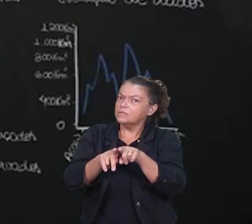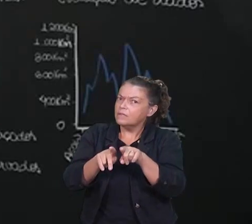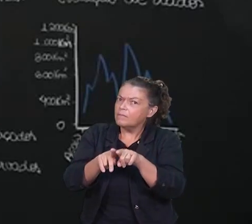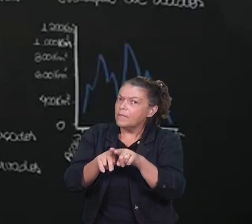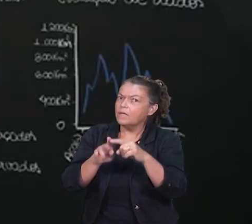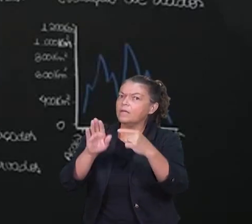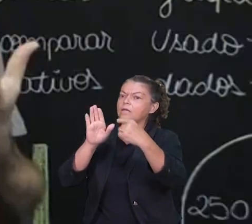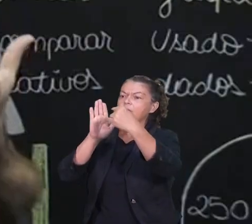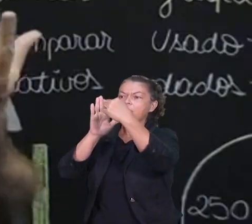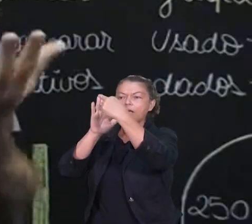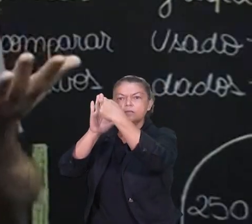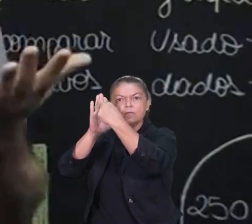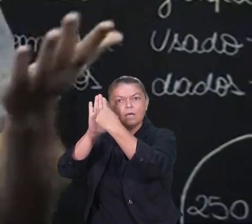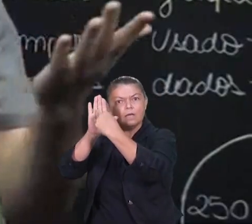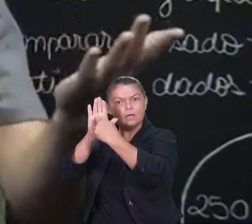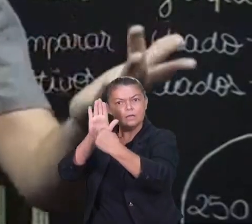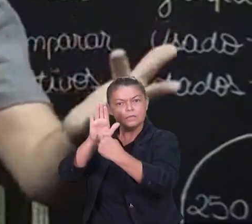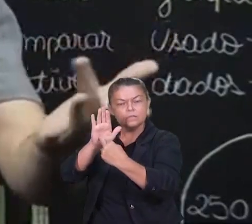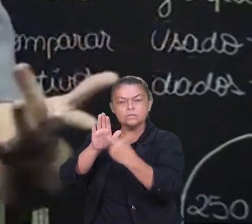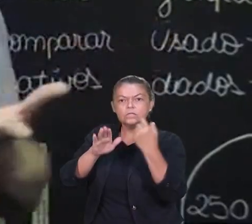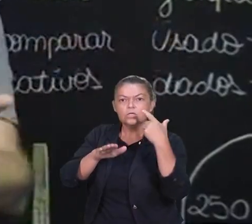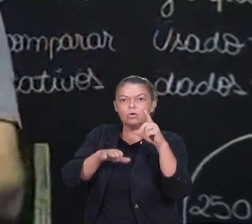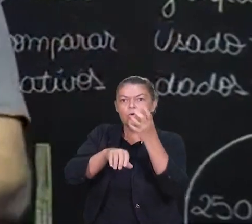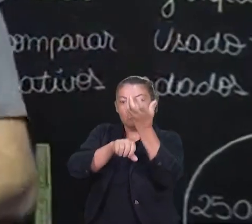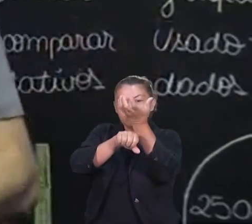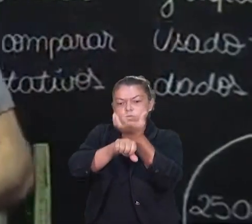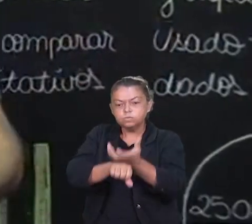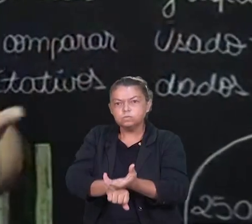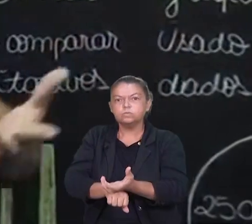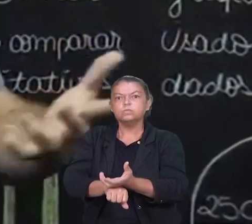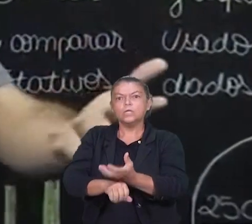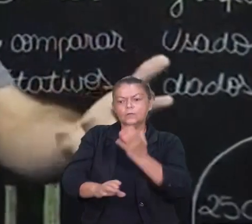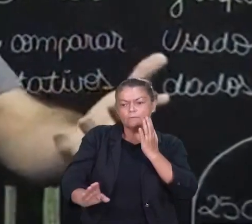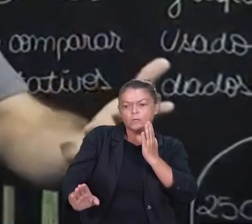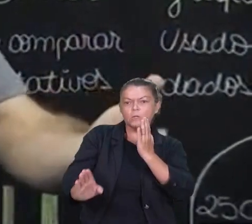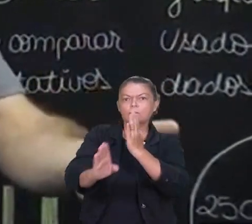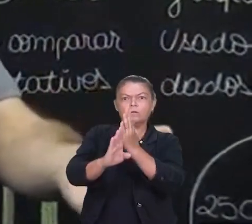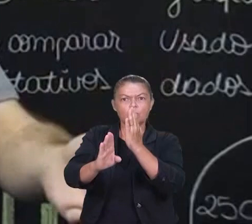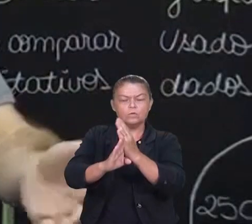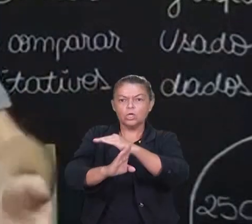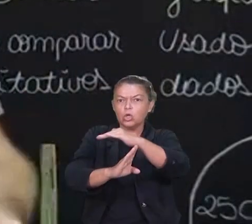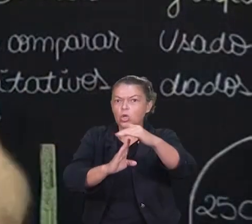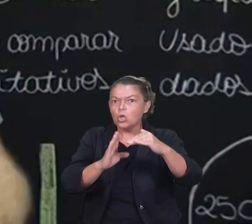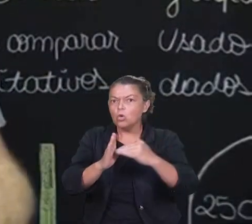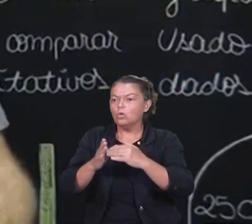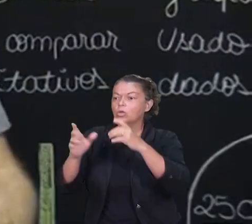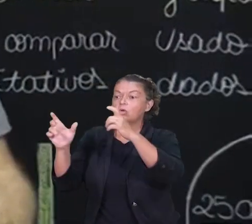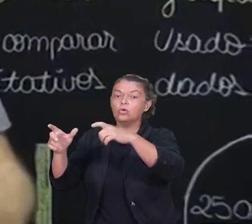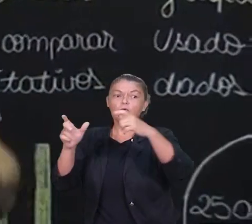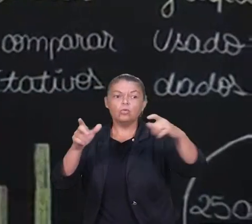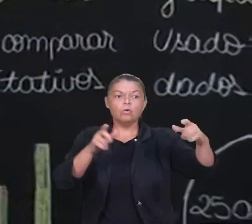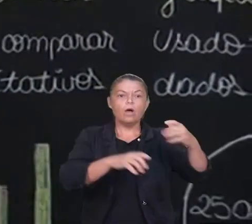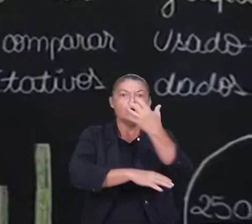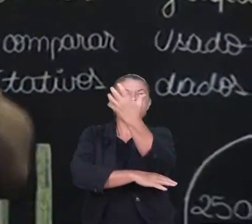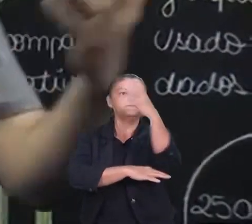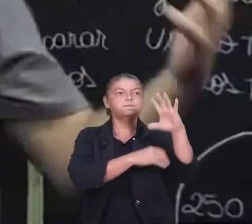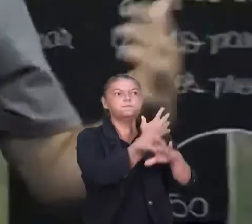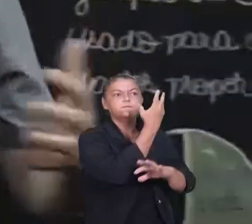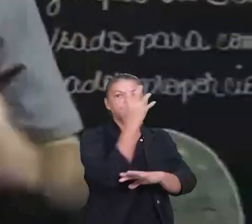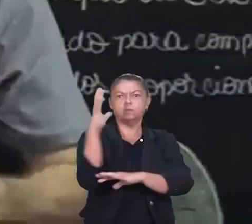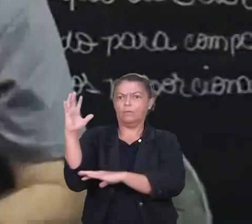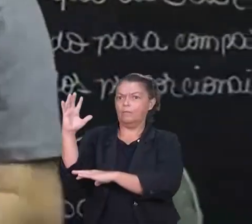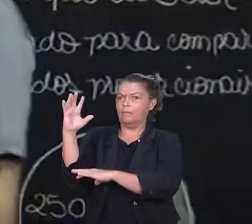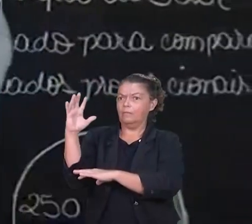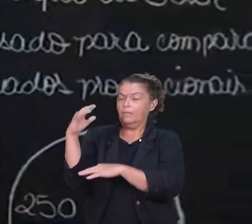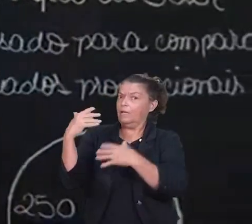vamos conseguir descobrir toda a paisagem que está em volta aí. E paisagem é geografia, né? Não? Então, para